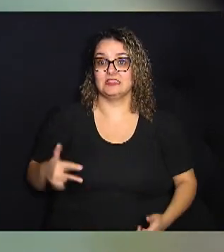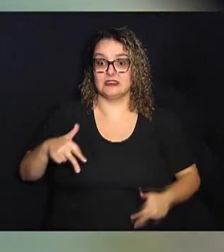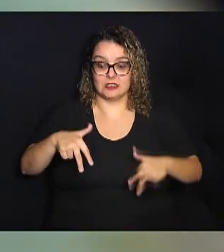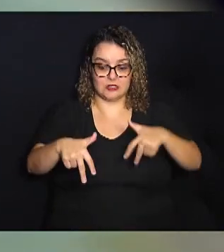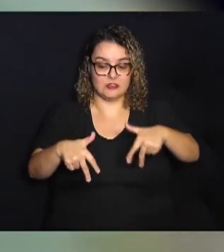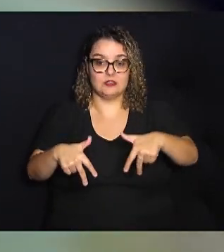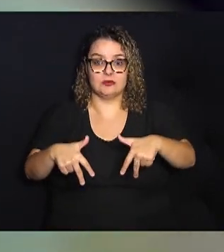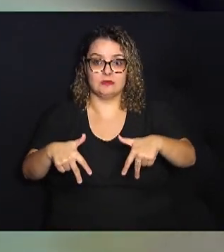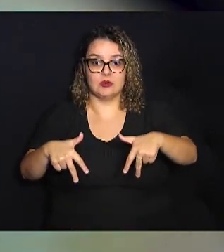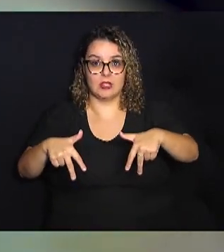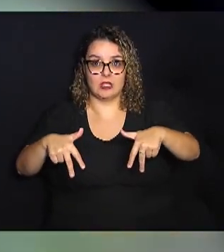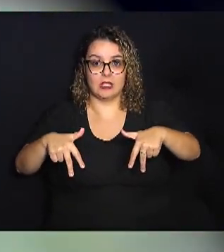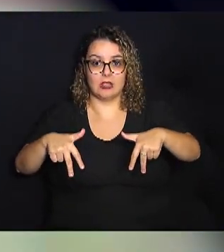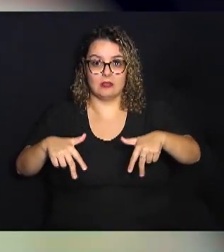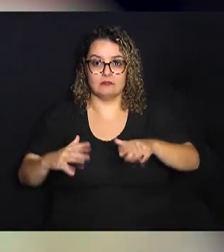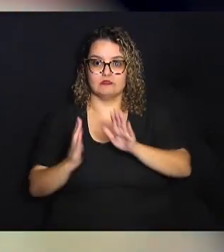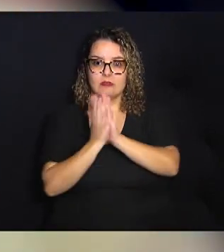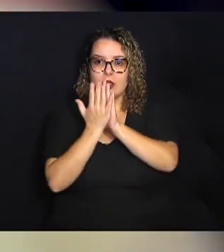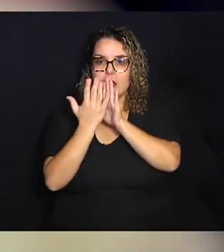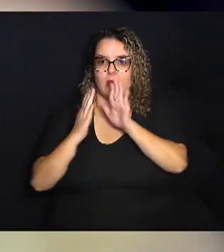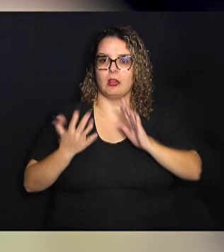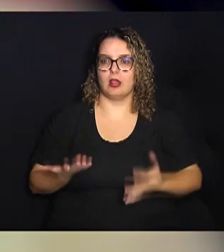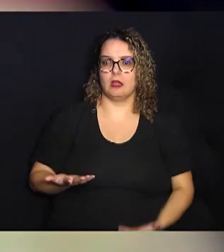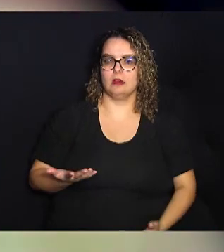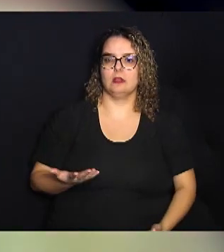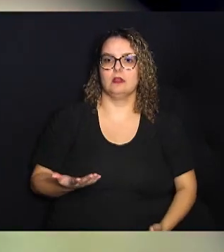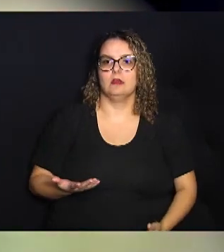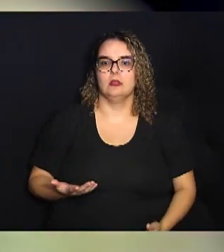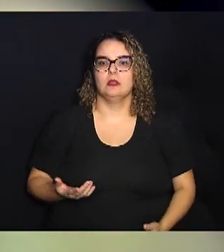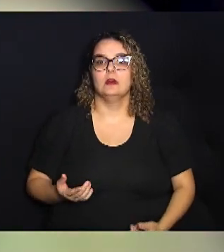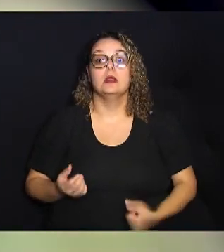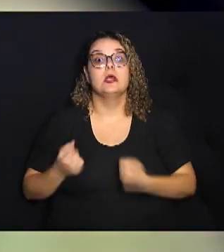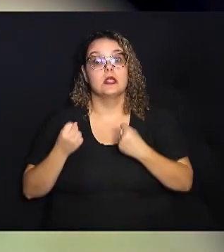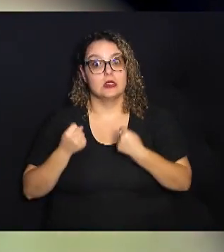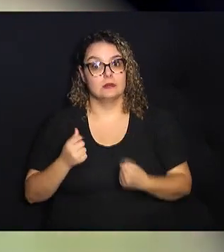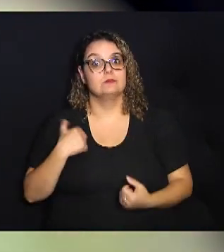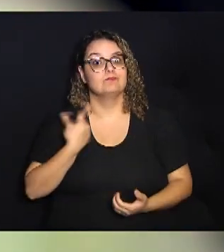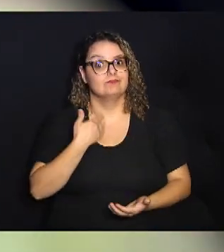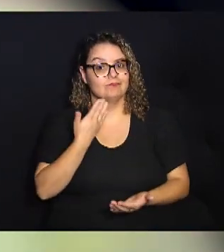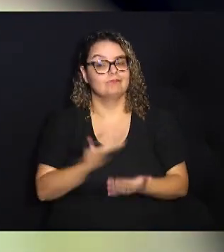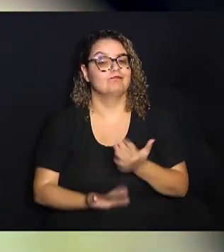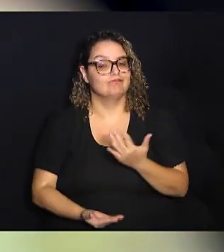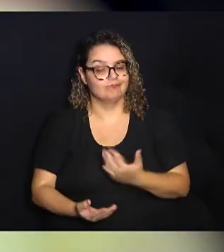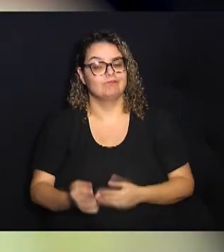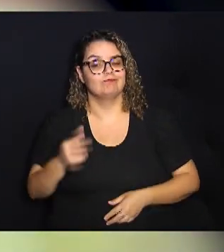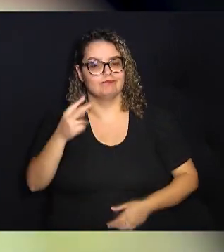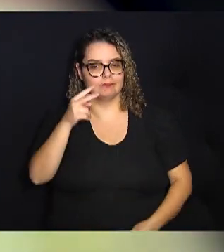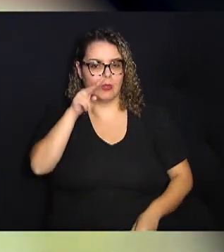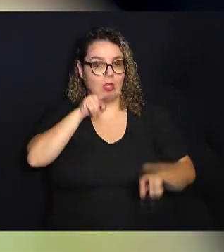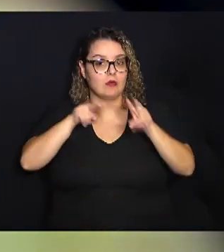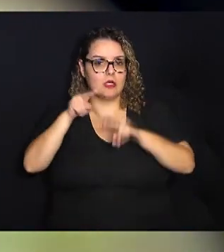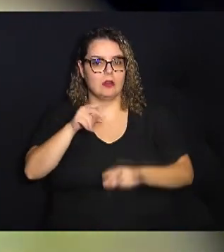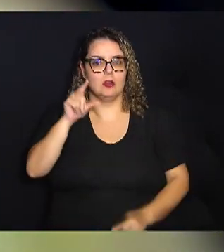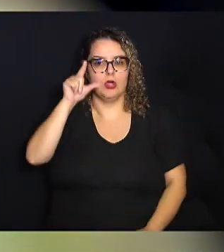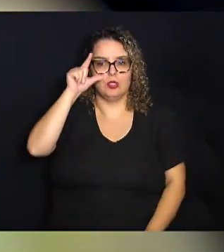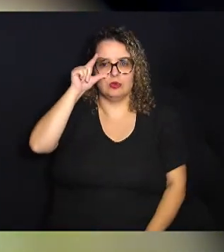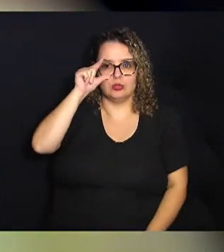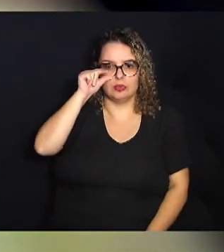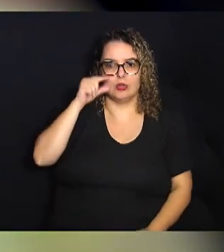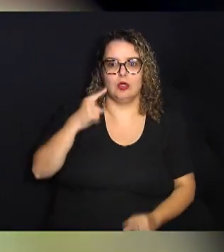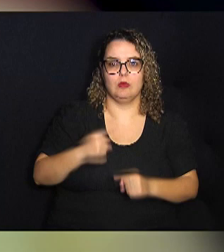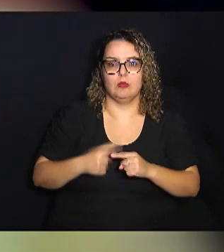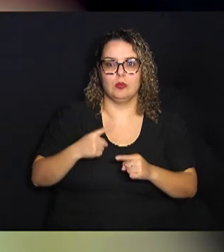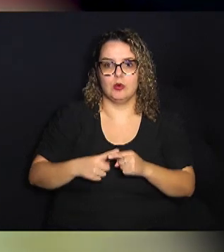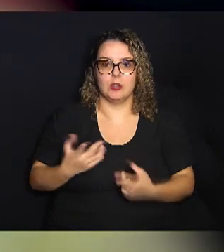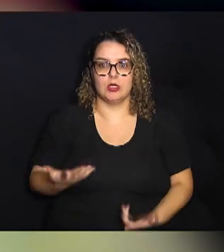que se olham muito no espelho, isso é uma coisa que pesa muito pra gente quando a gente tá perdendo a visão. Porque é o receio